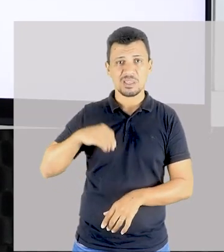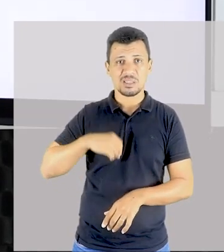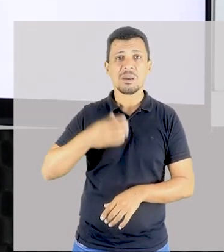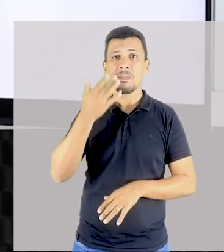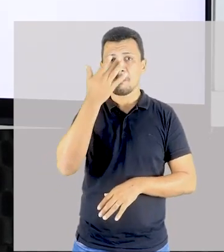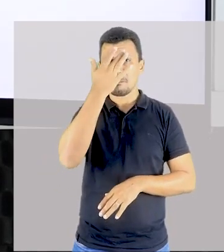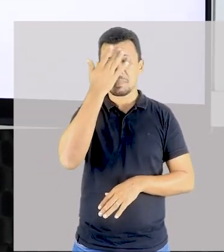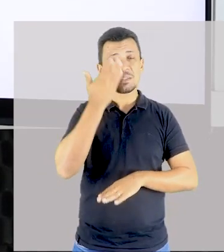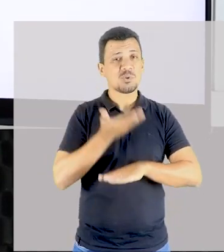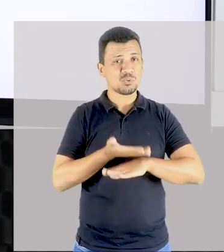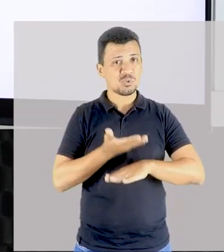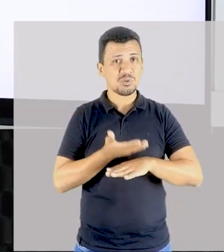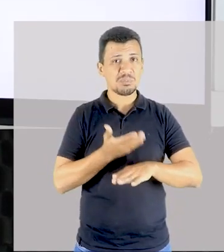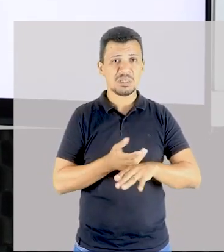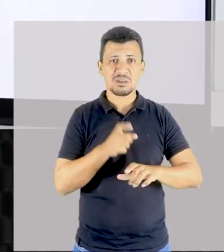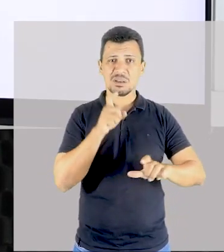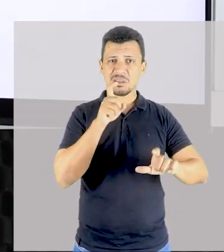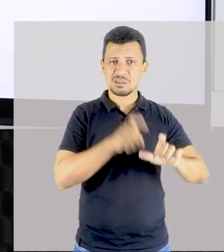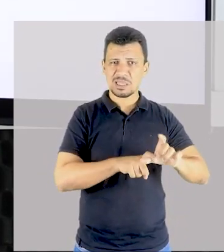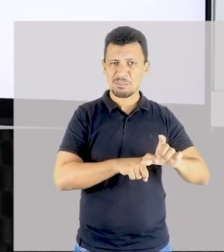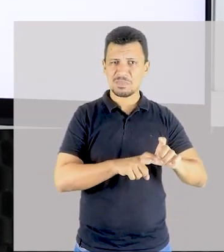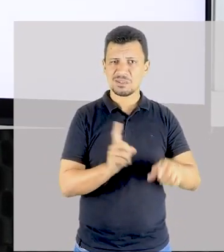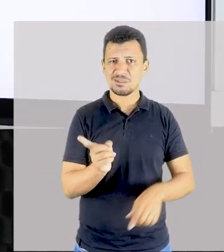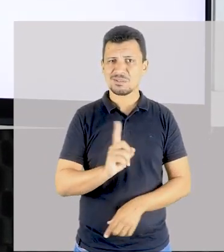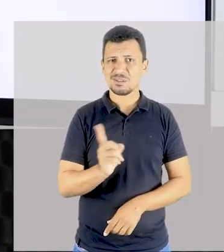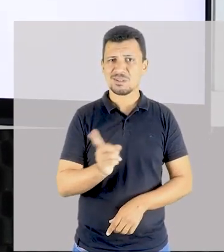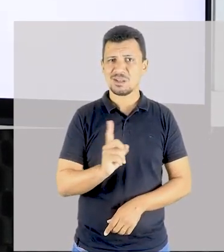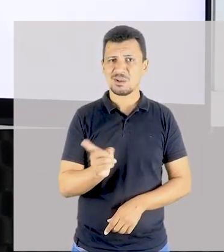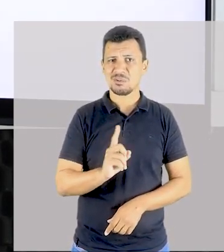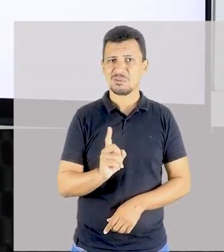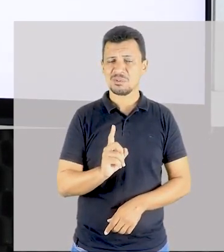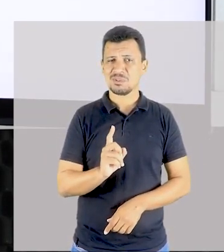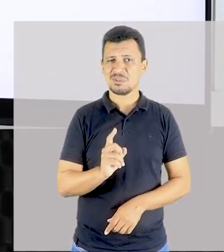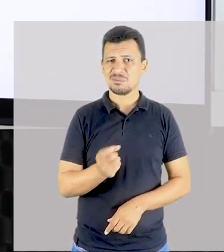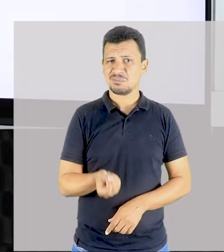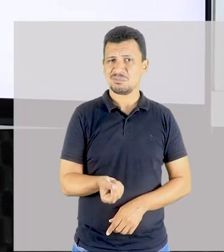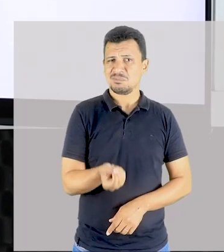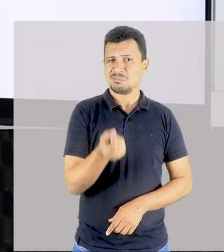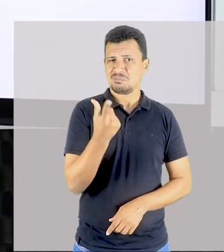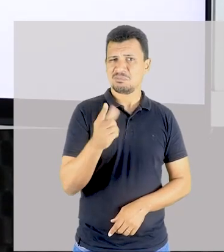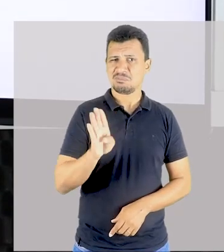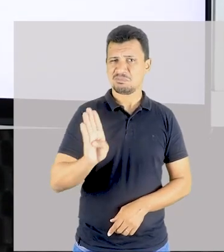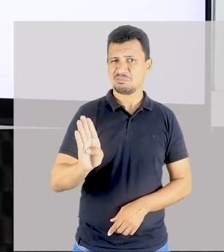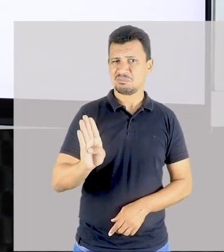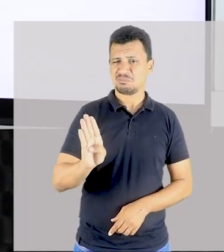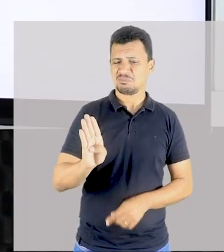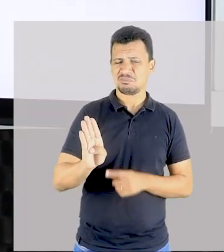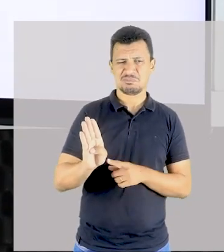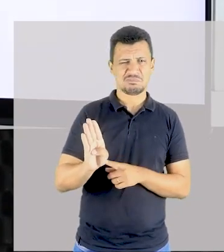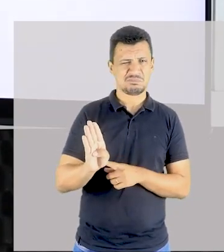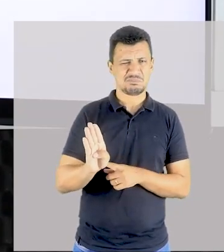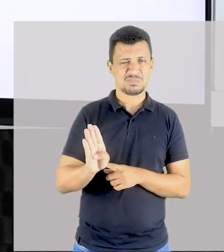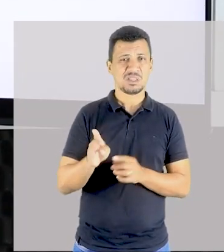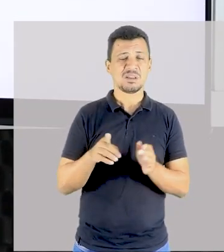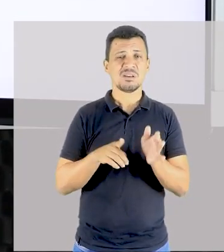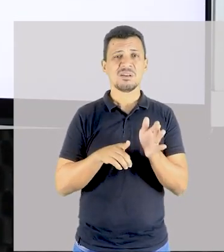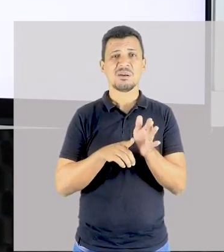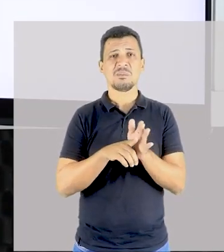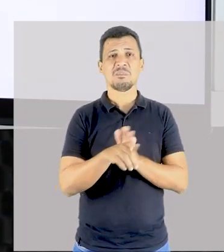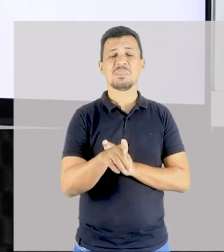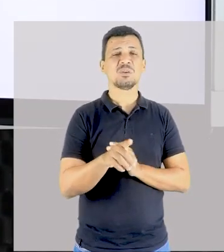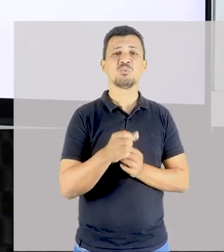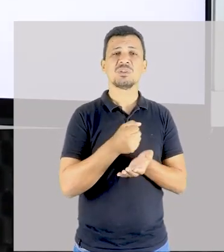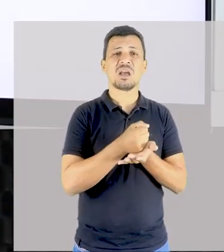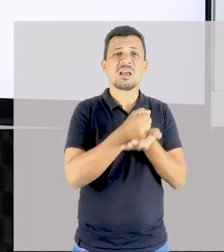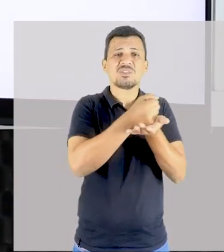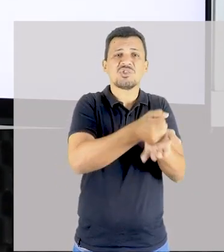não vai gerar dependência então ficaria contraditório a gente marcar a letra b para uma questão que pergunta